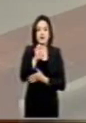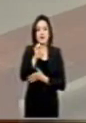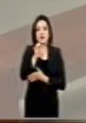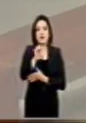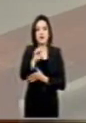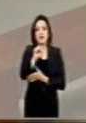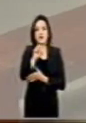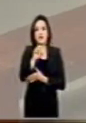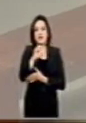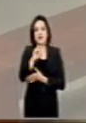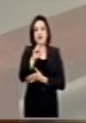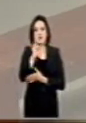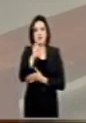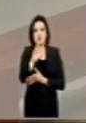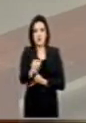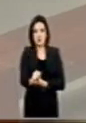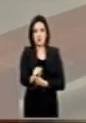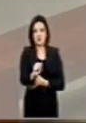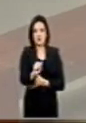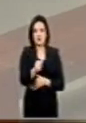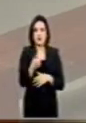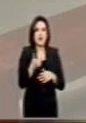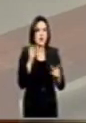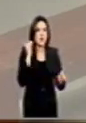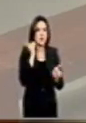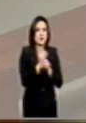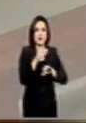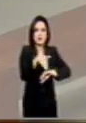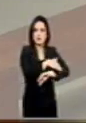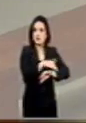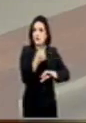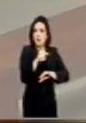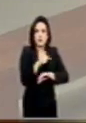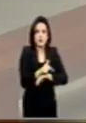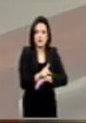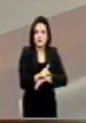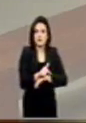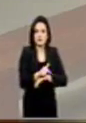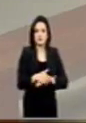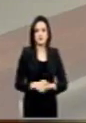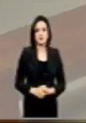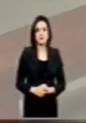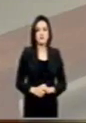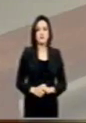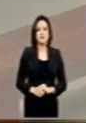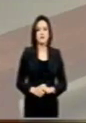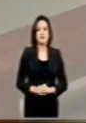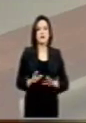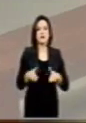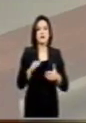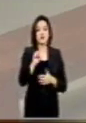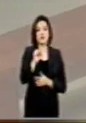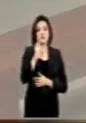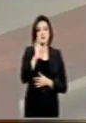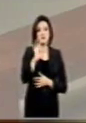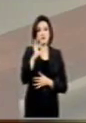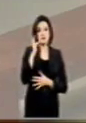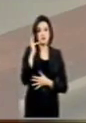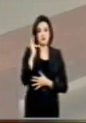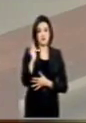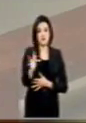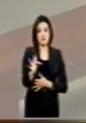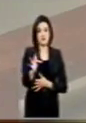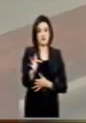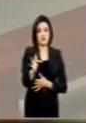nos endereços. Nenhuma. Mutatis mutandis, o Supremo Tribunal Federal, em notícia veiculada